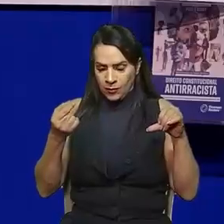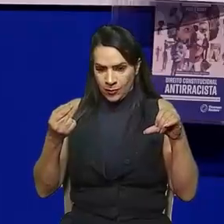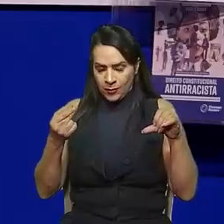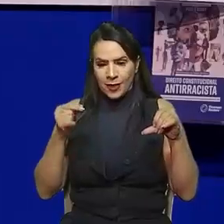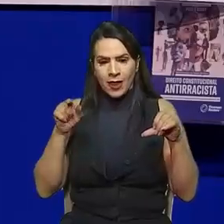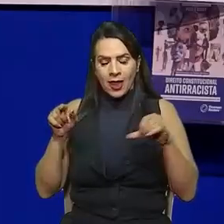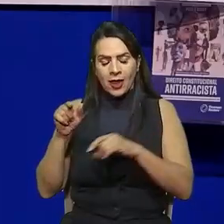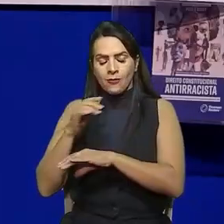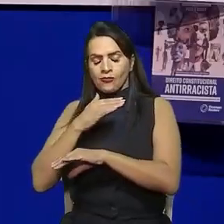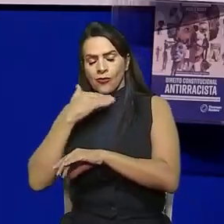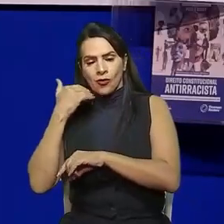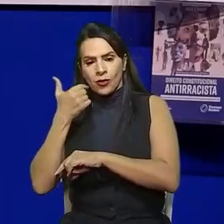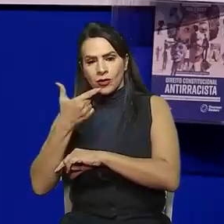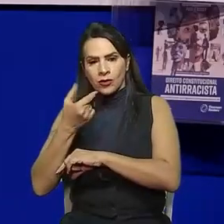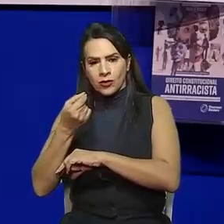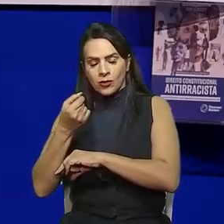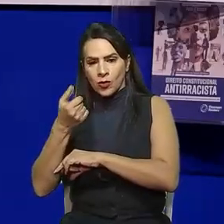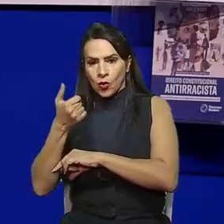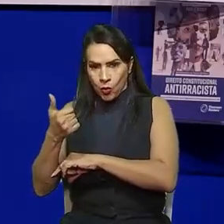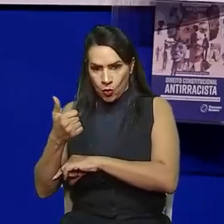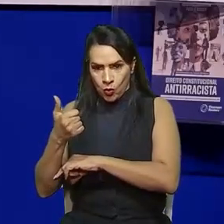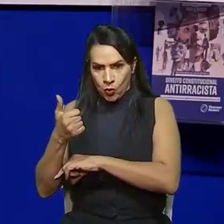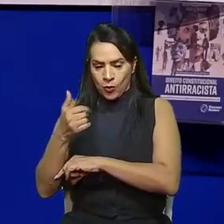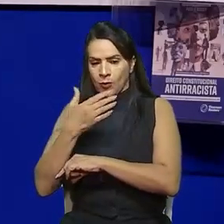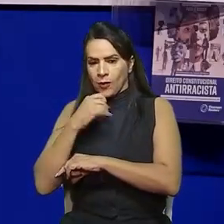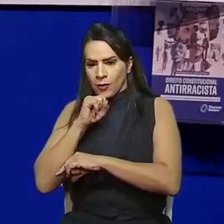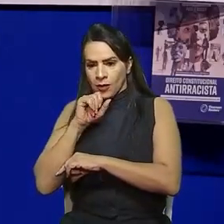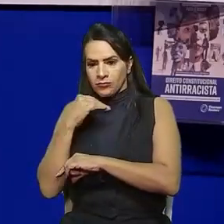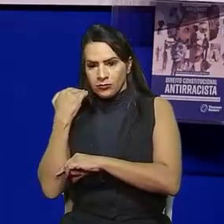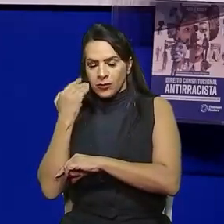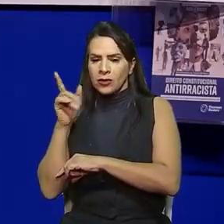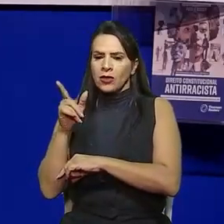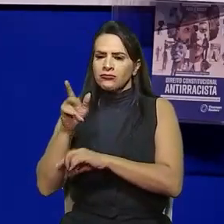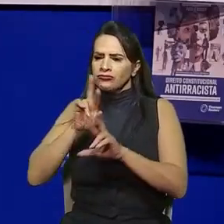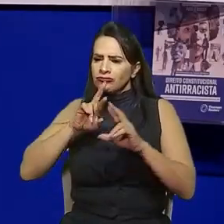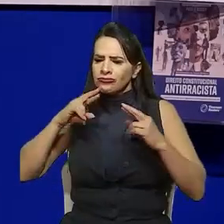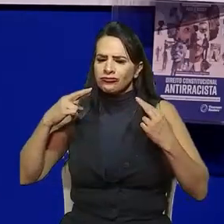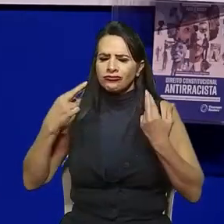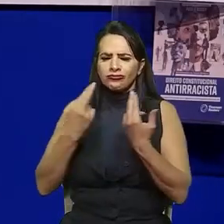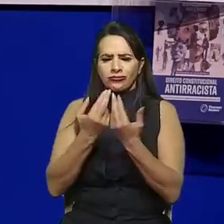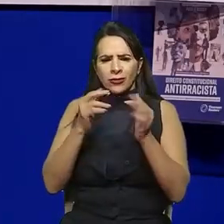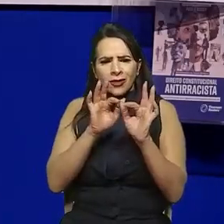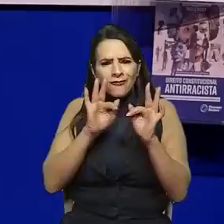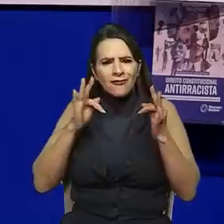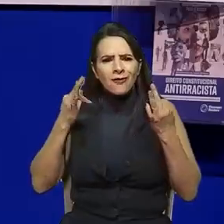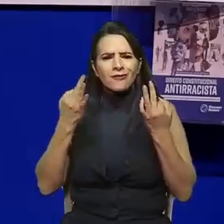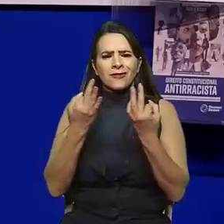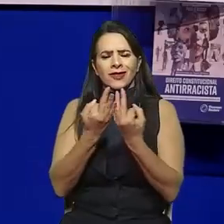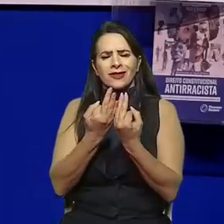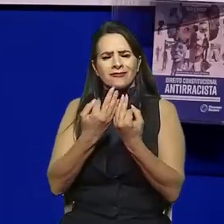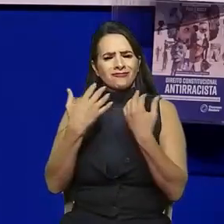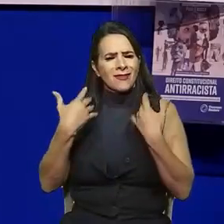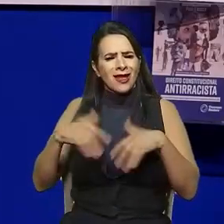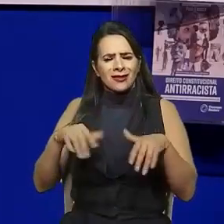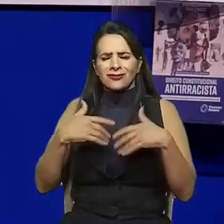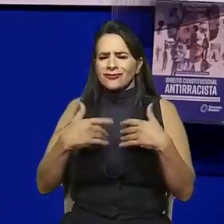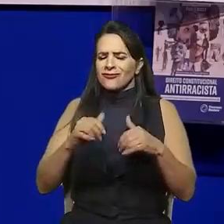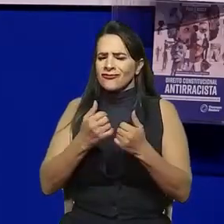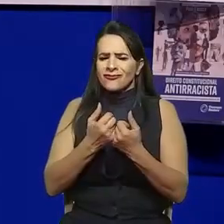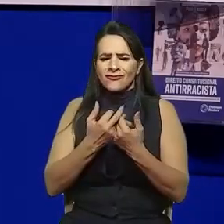2001. E nós fizemos uma grande reunião da família, enorme